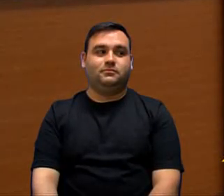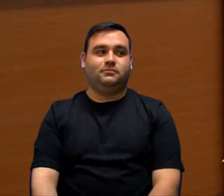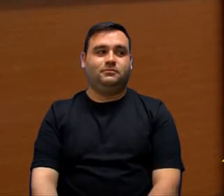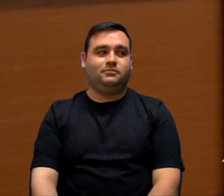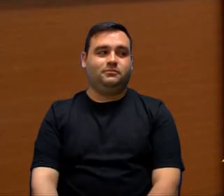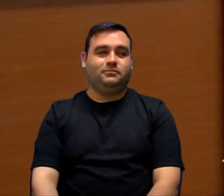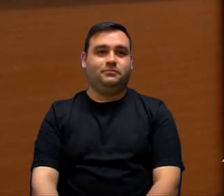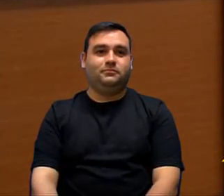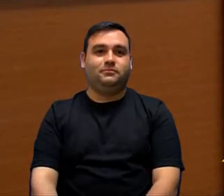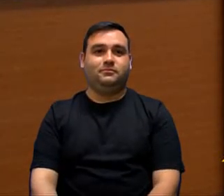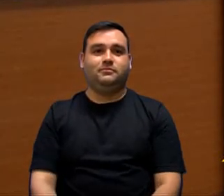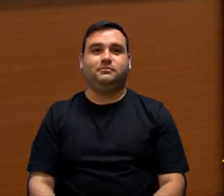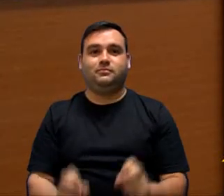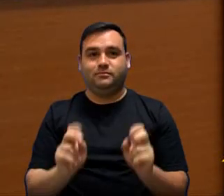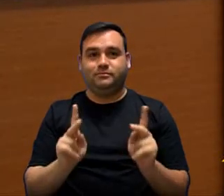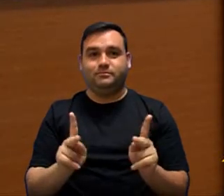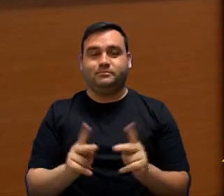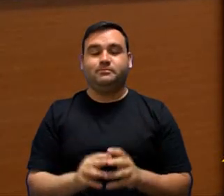Ok.